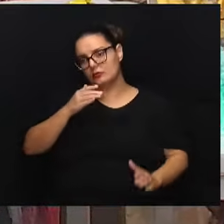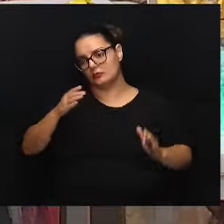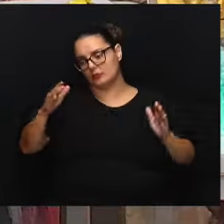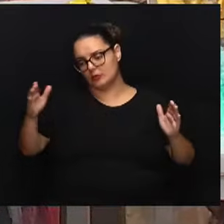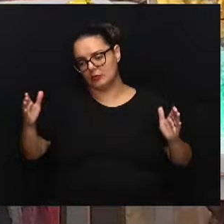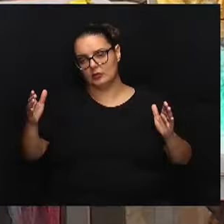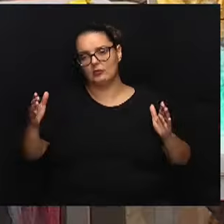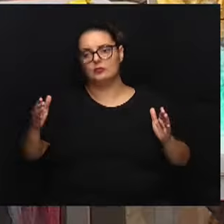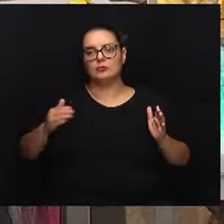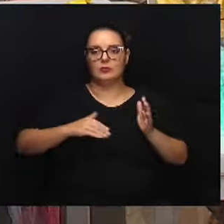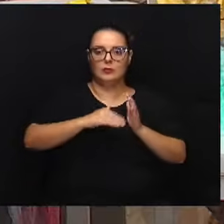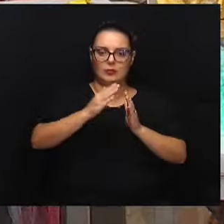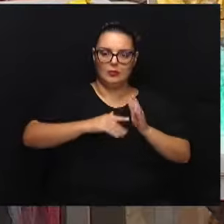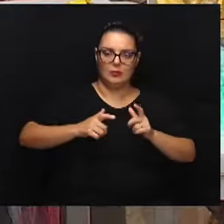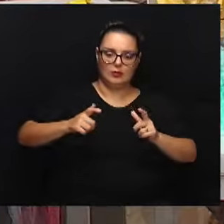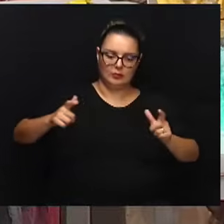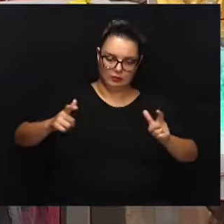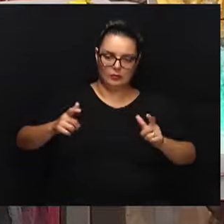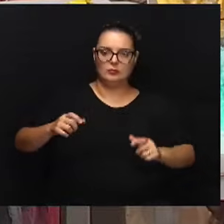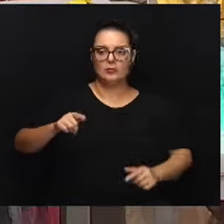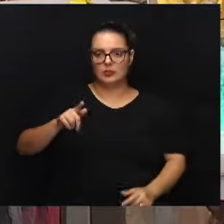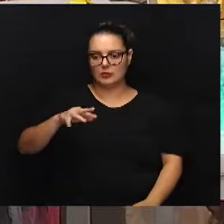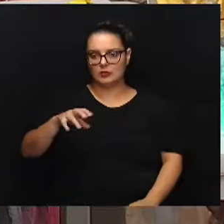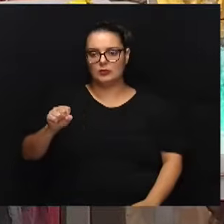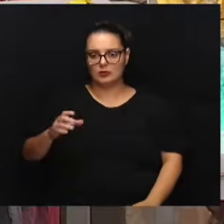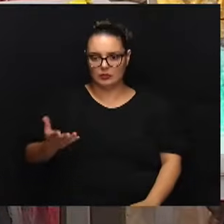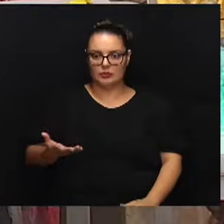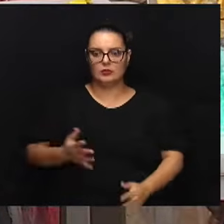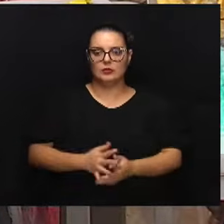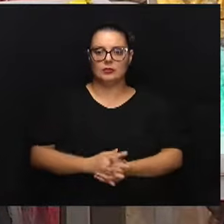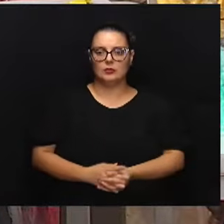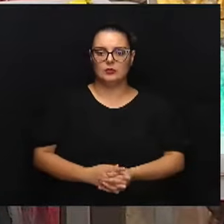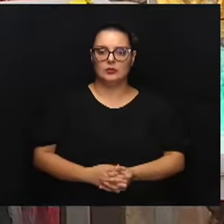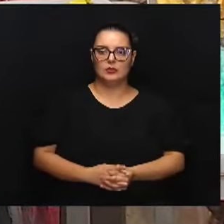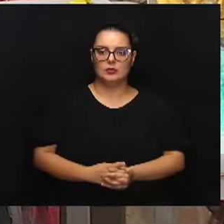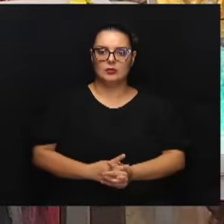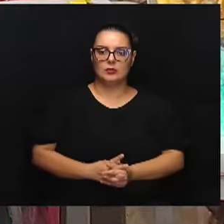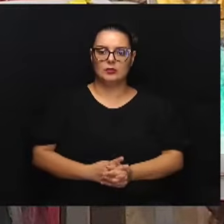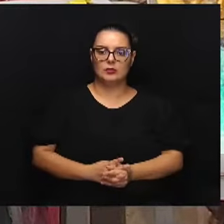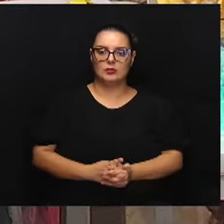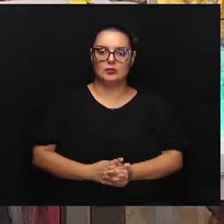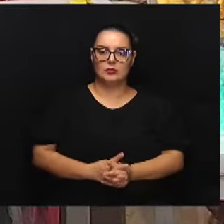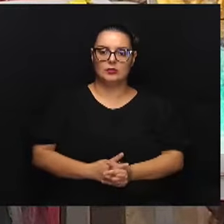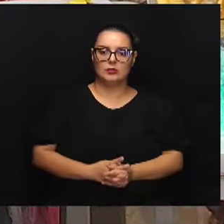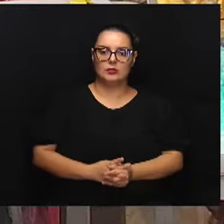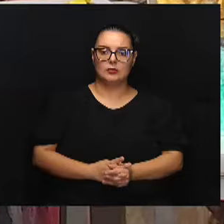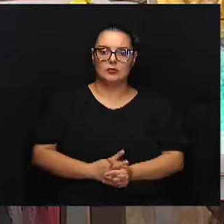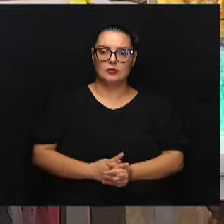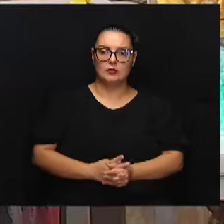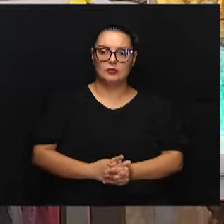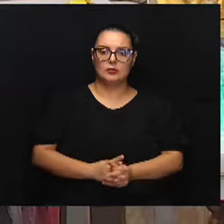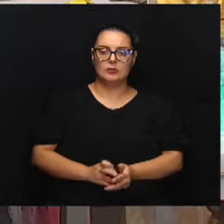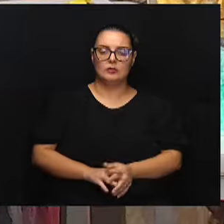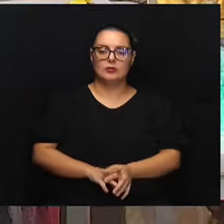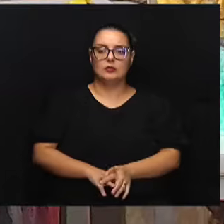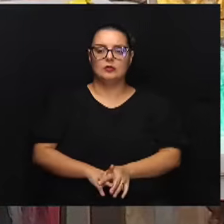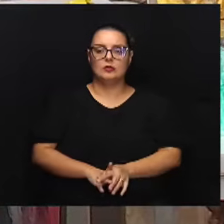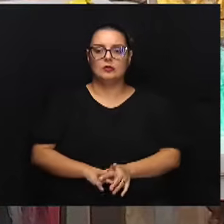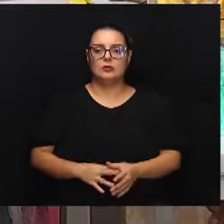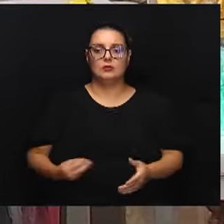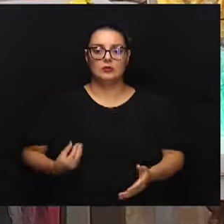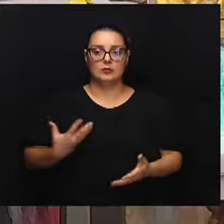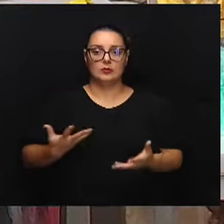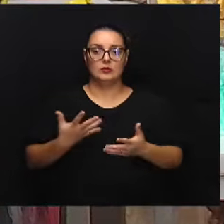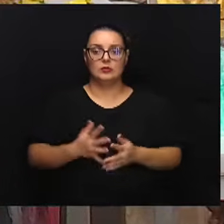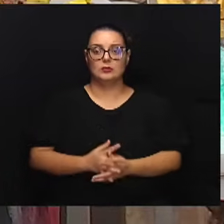vocês podem pegar um pincelzão mais grosso, né, para pintar. Mas a ideia é a gente começar, por exemplo, agora a dar vida com relação